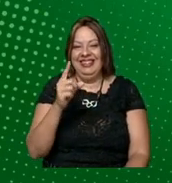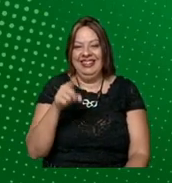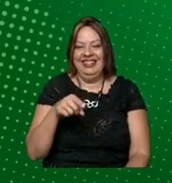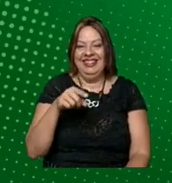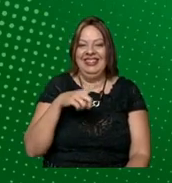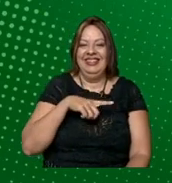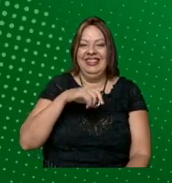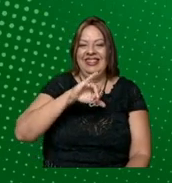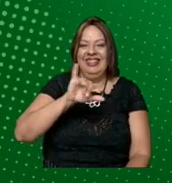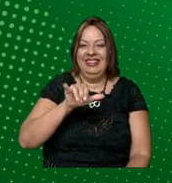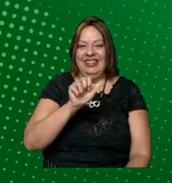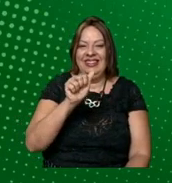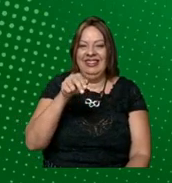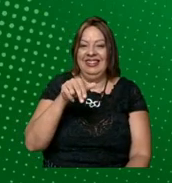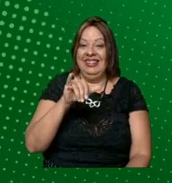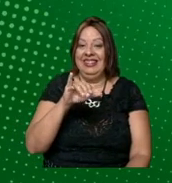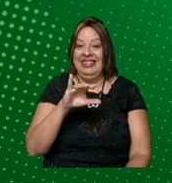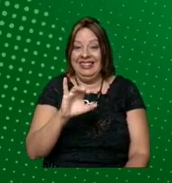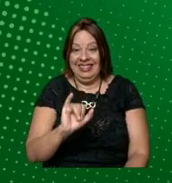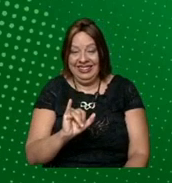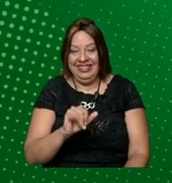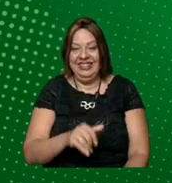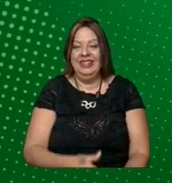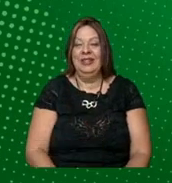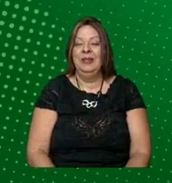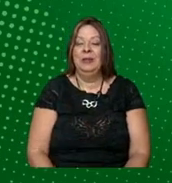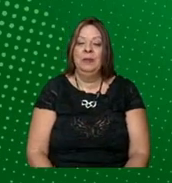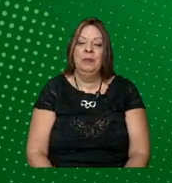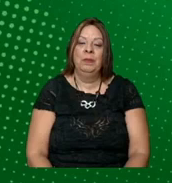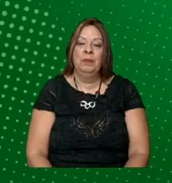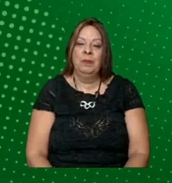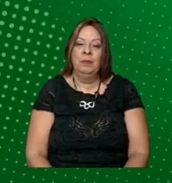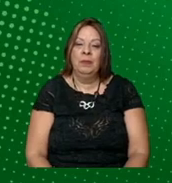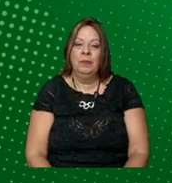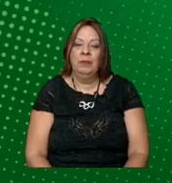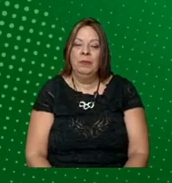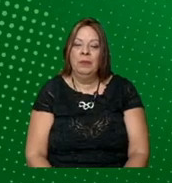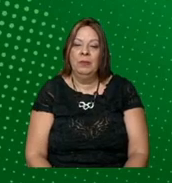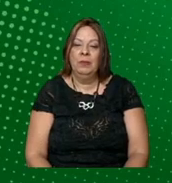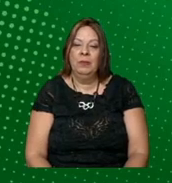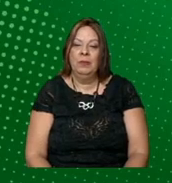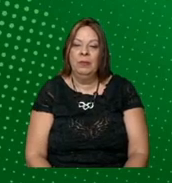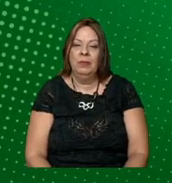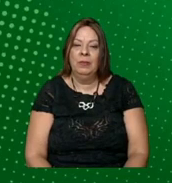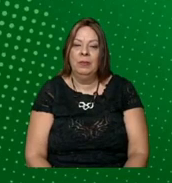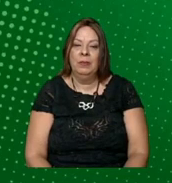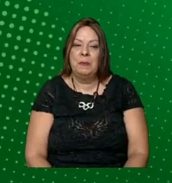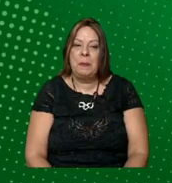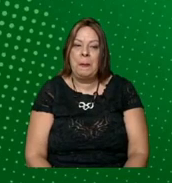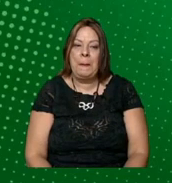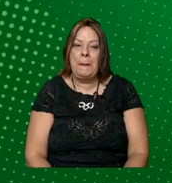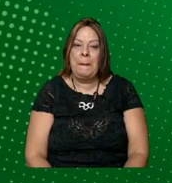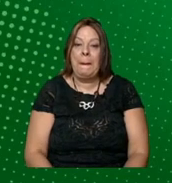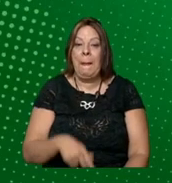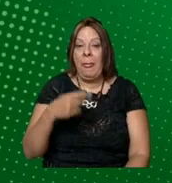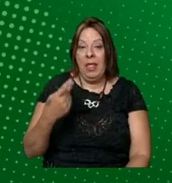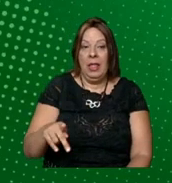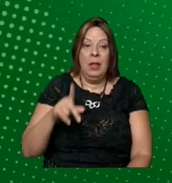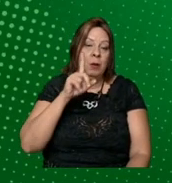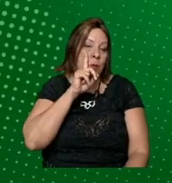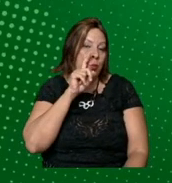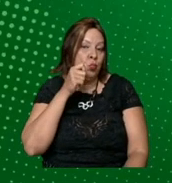163036. 163036 saiu para Janice, né? Janice. É, aqui de